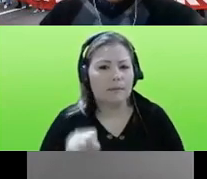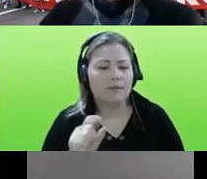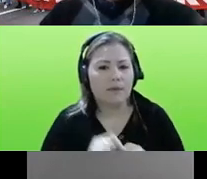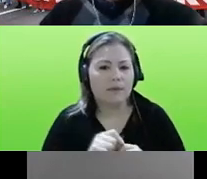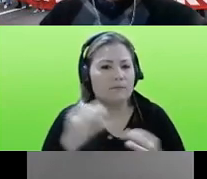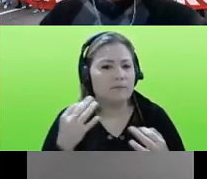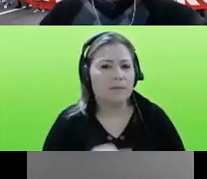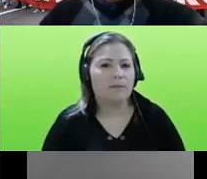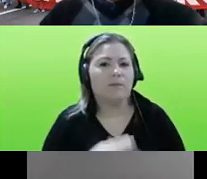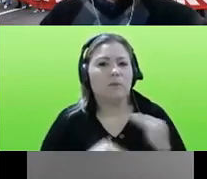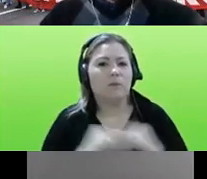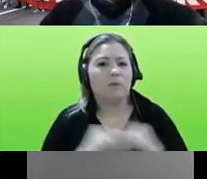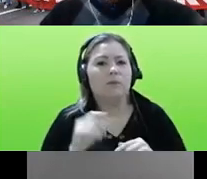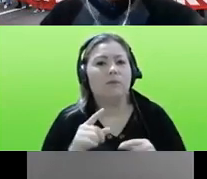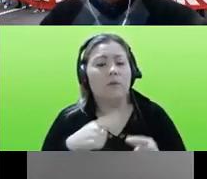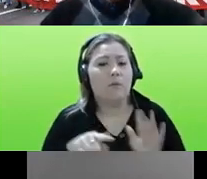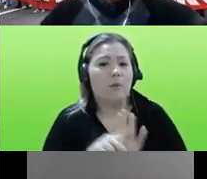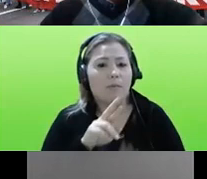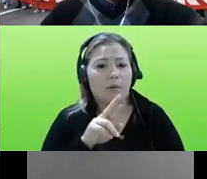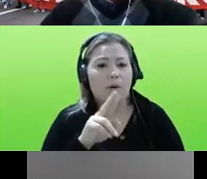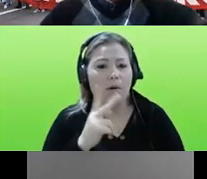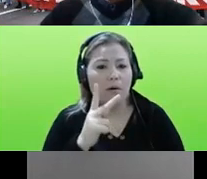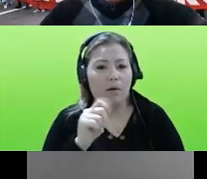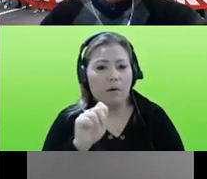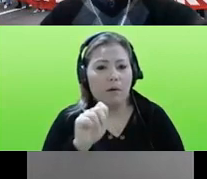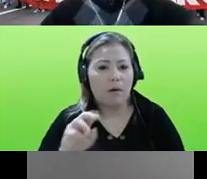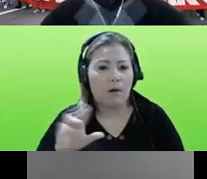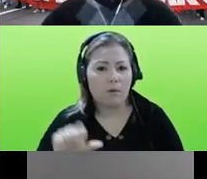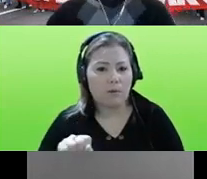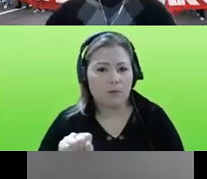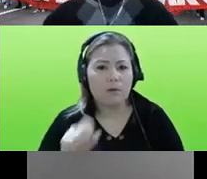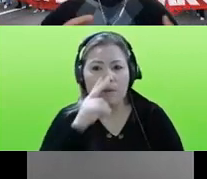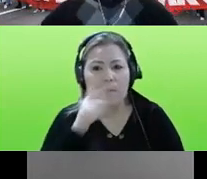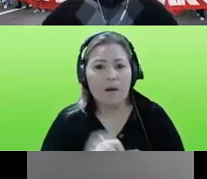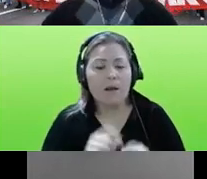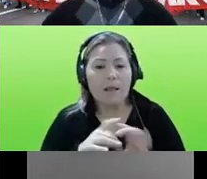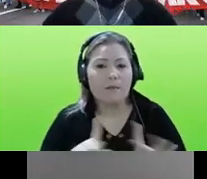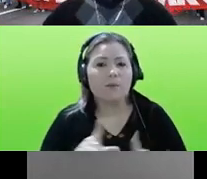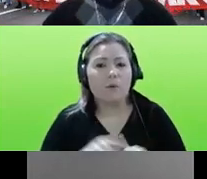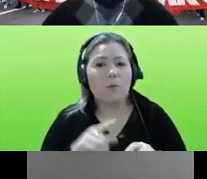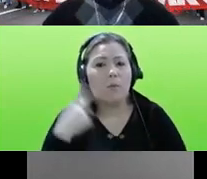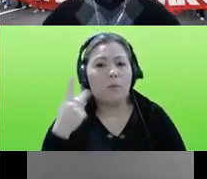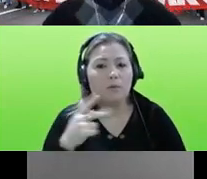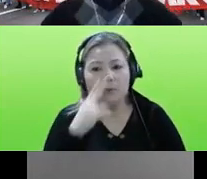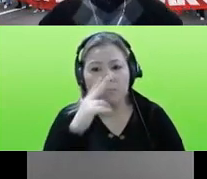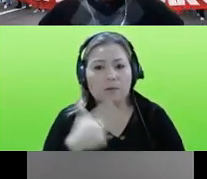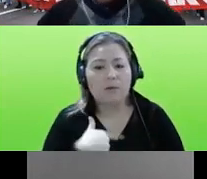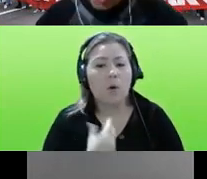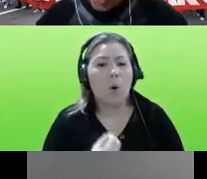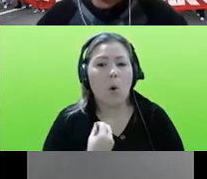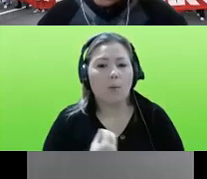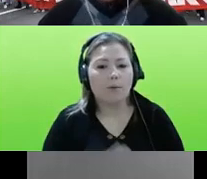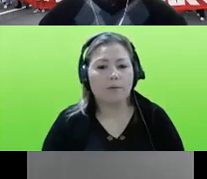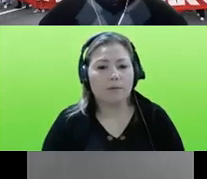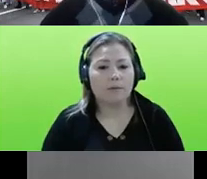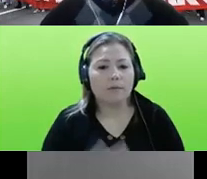No caso do próprio Rawls, foi sobretudo com a ideia do liberalismo político para mostrar que não tínhamos como